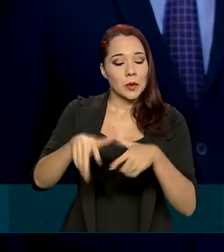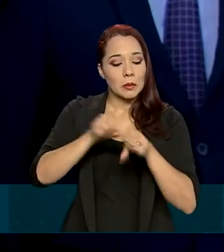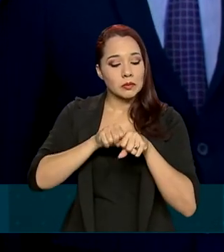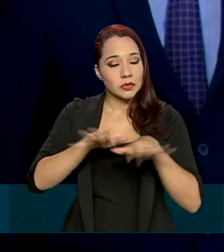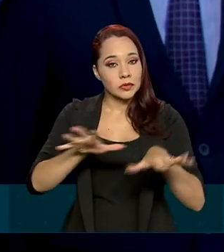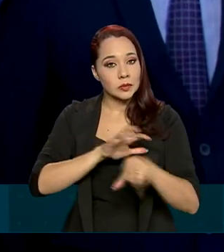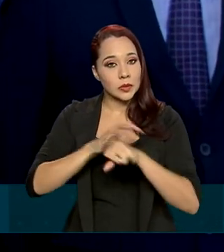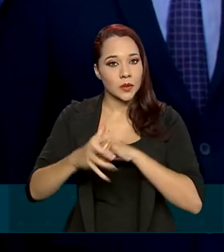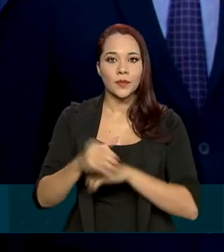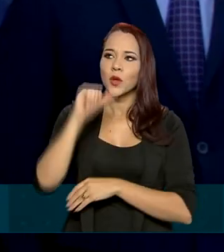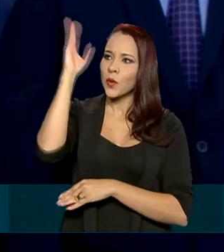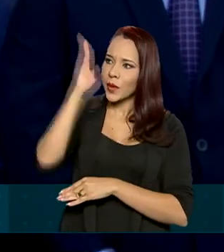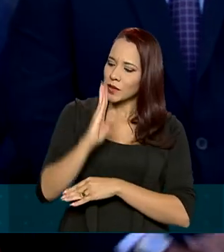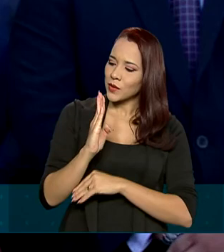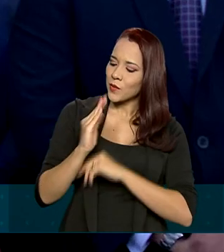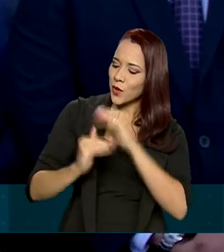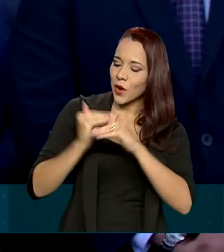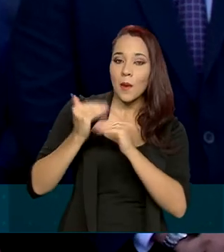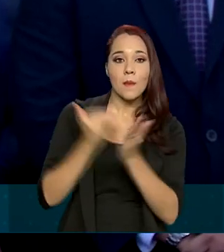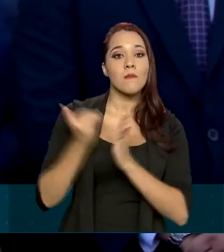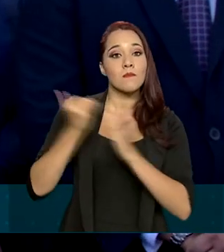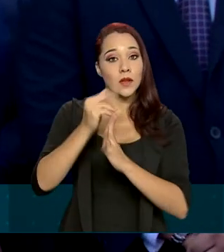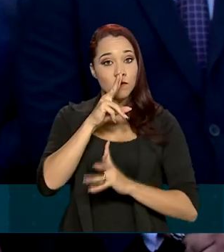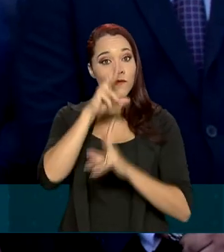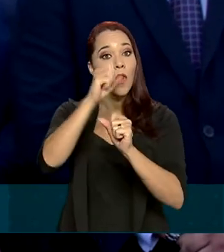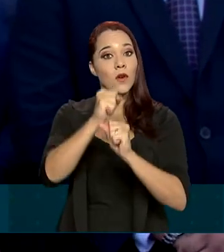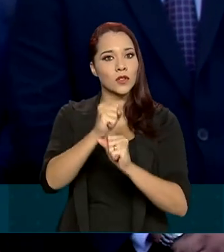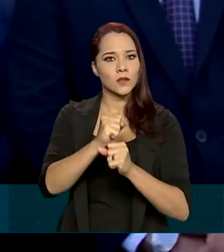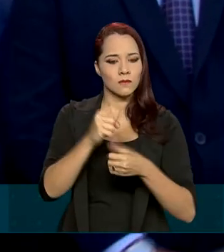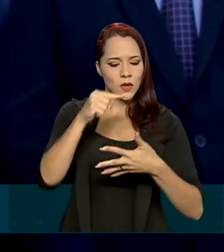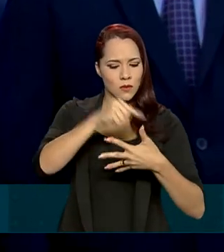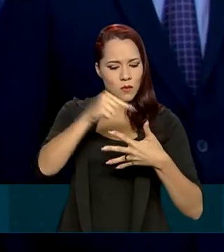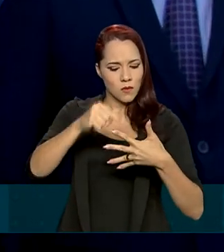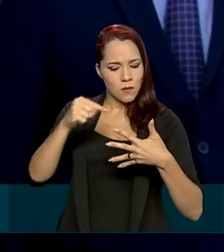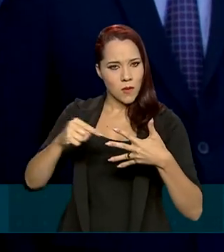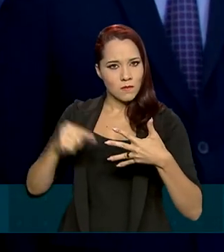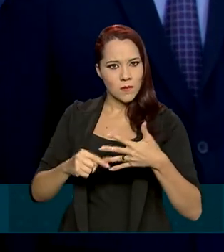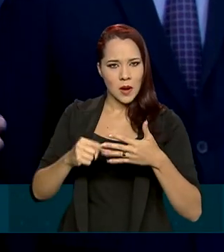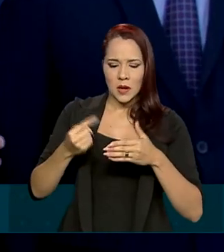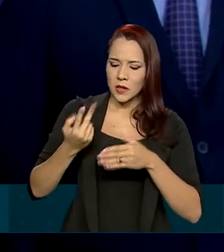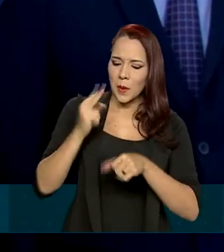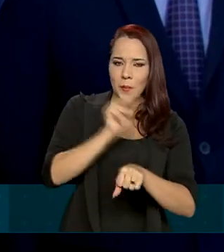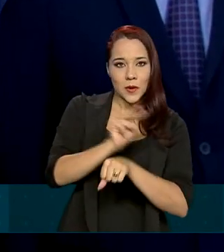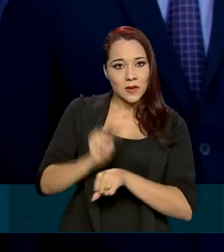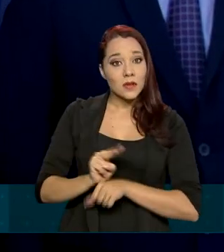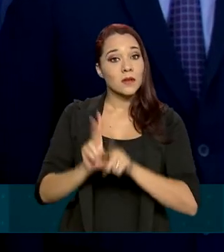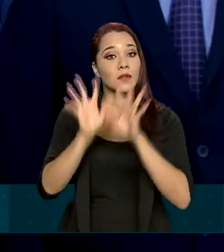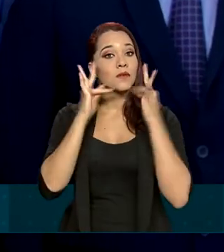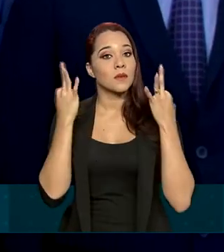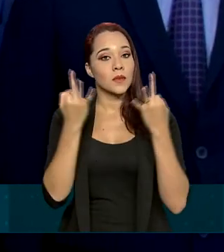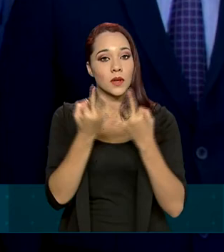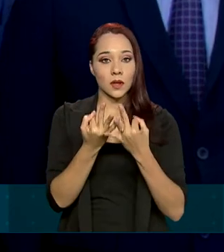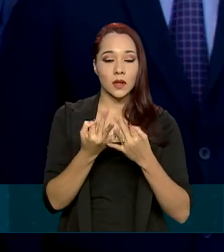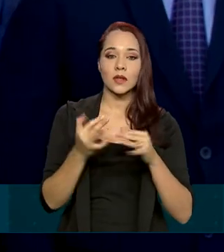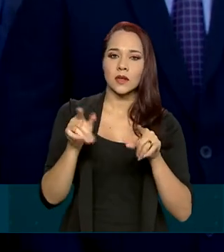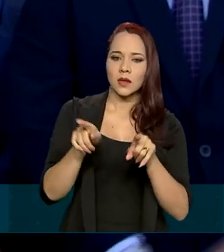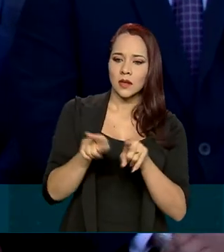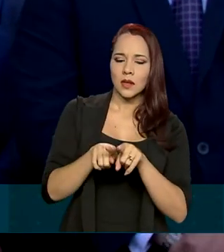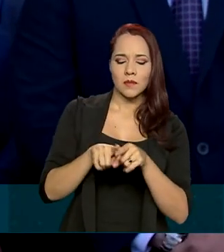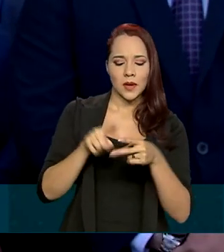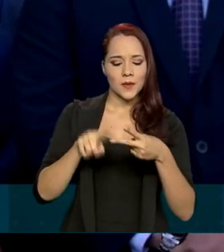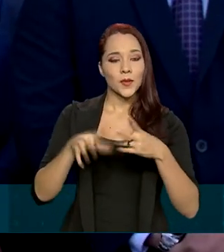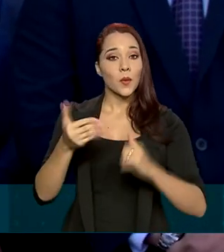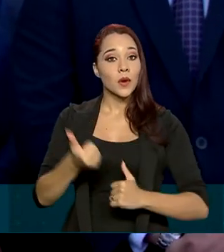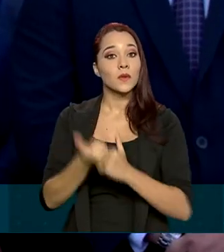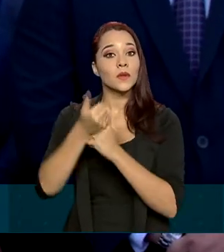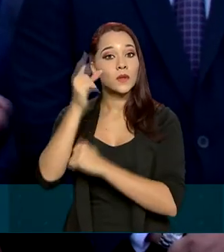Brasil está saindo mais forte. Todos os indicadores da expansão do crédito, da proteção às famílias, o